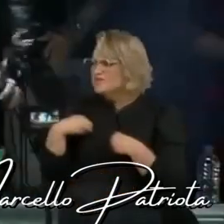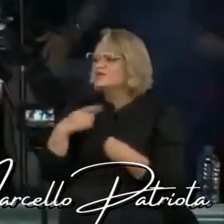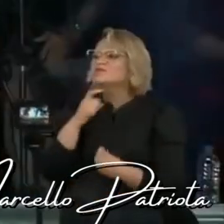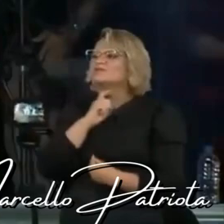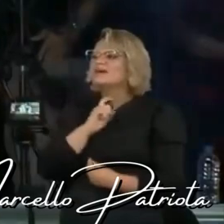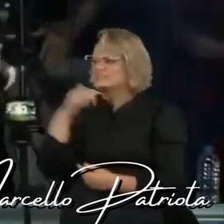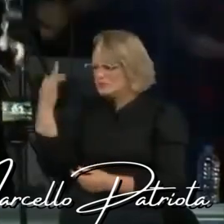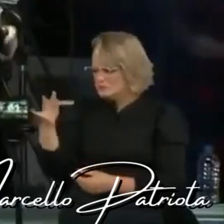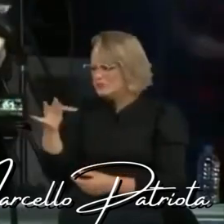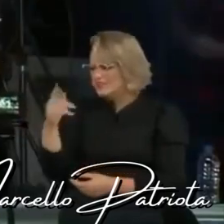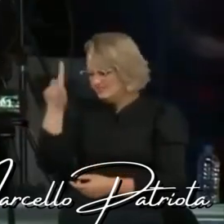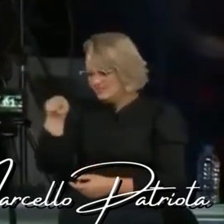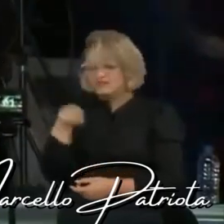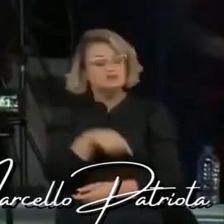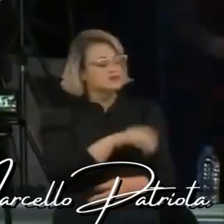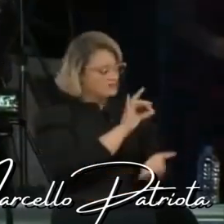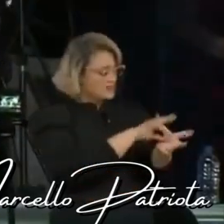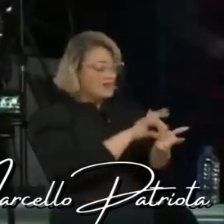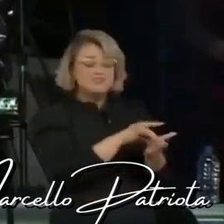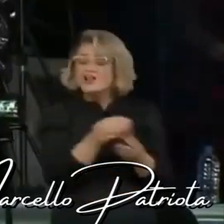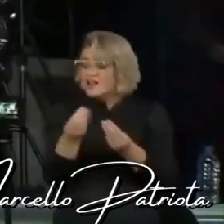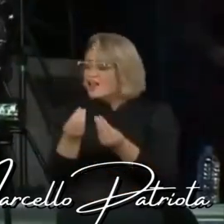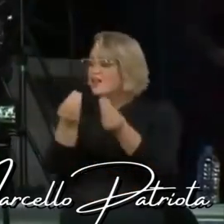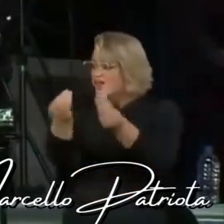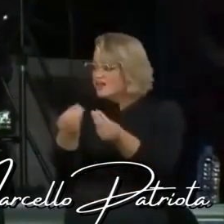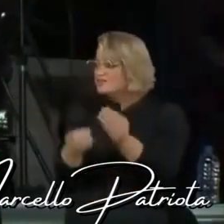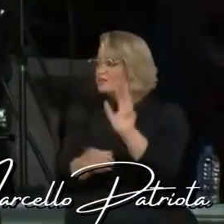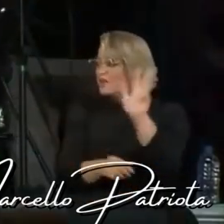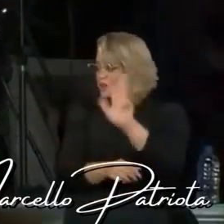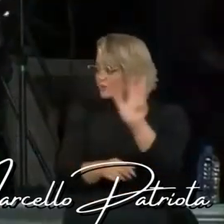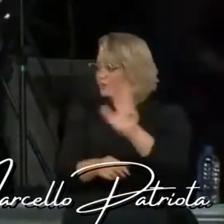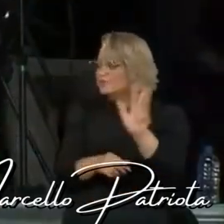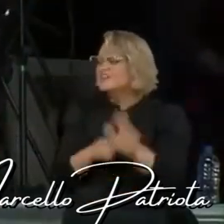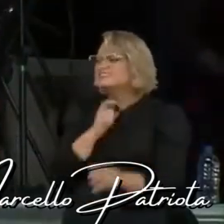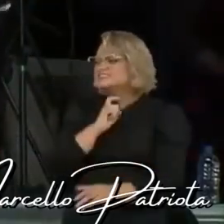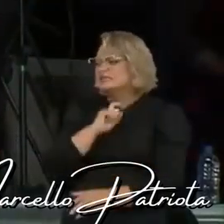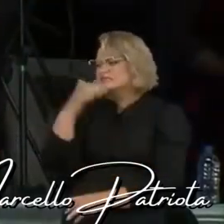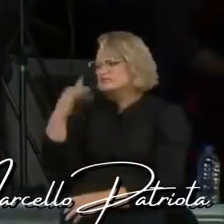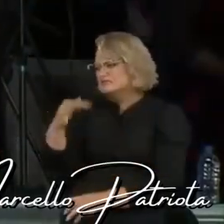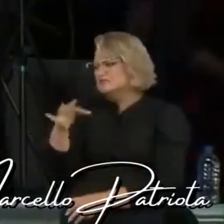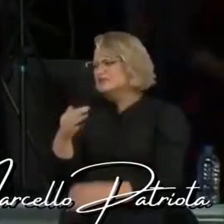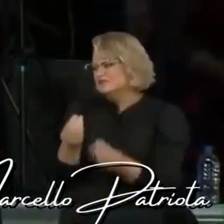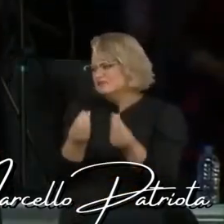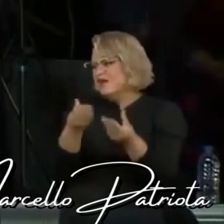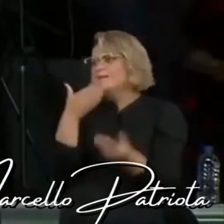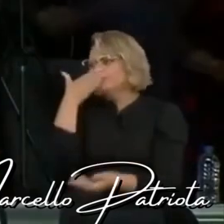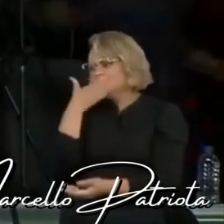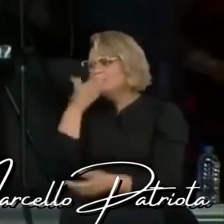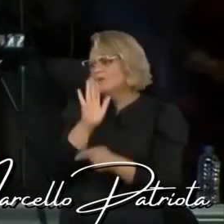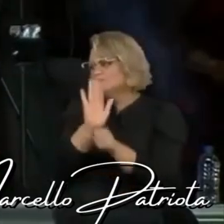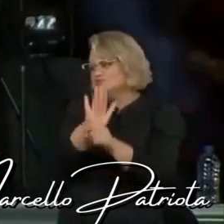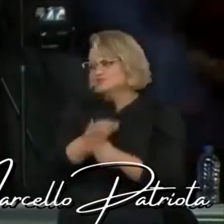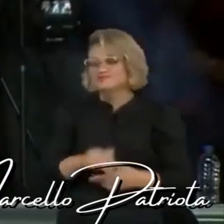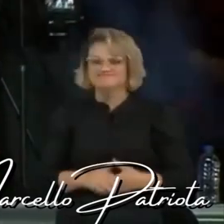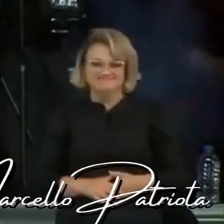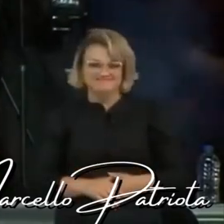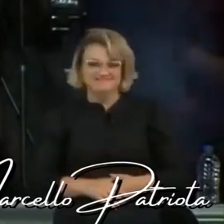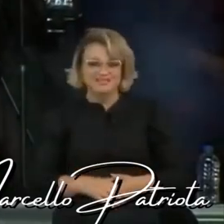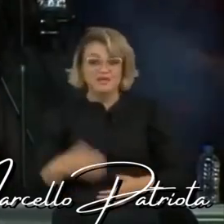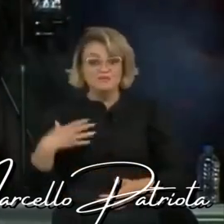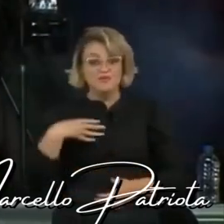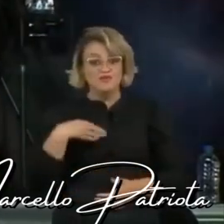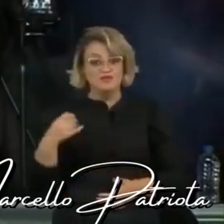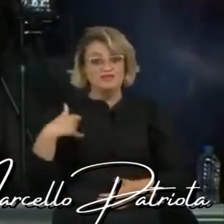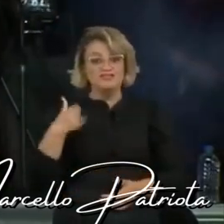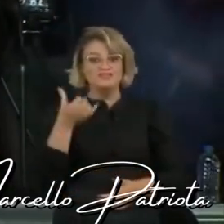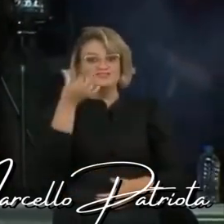garganta ruim? Eu disse: tem. Leve um pouquinho para Lula da outra vez, que ele estava um pouquinho rouco. Meu menino de 6 anos